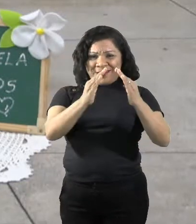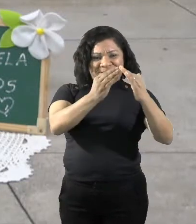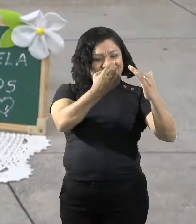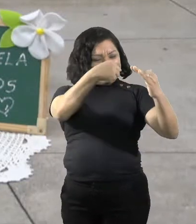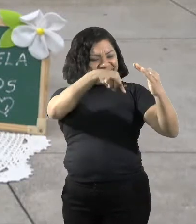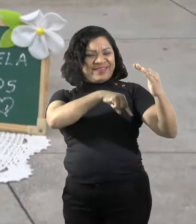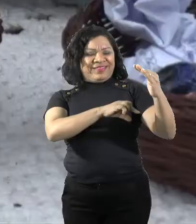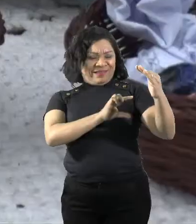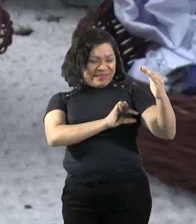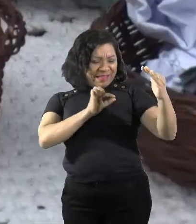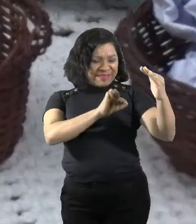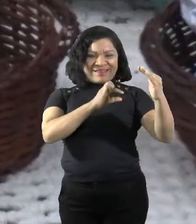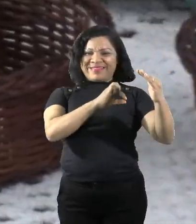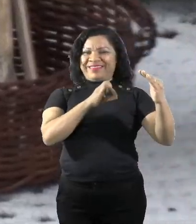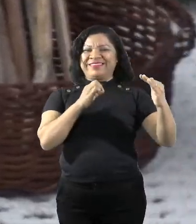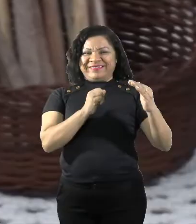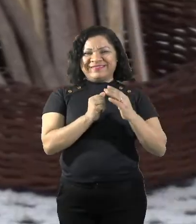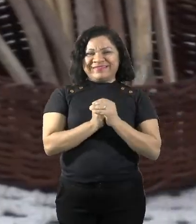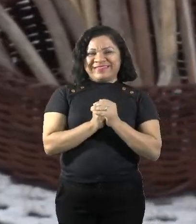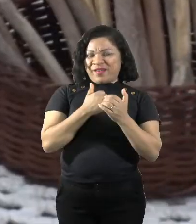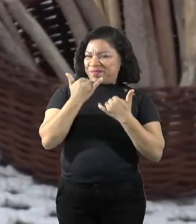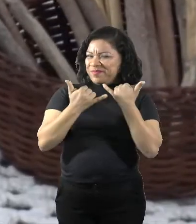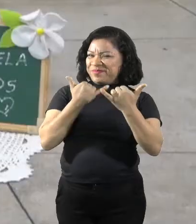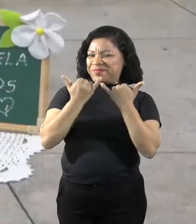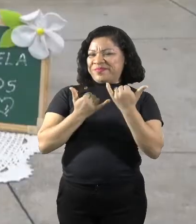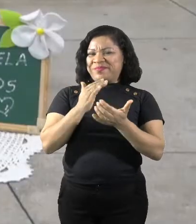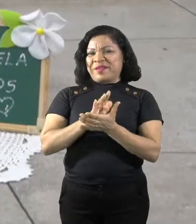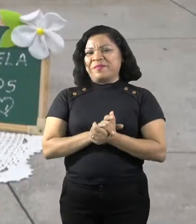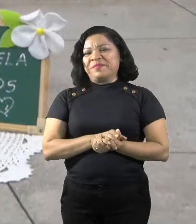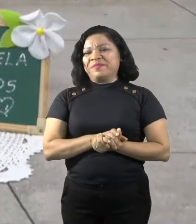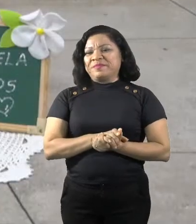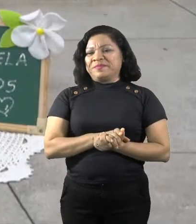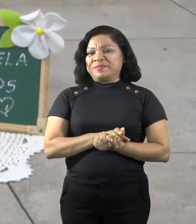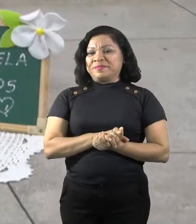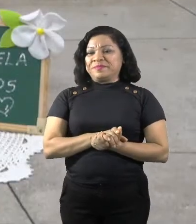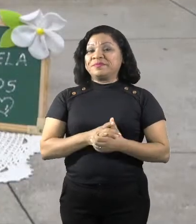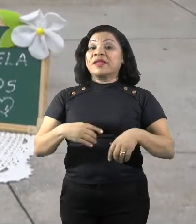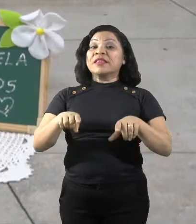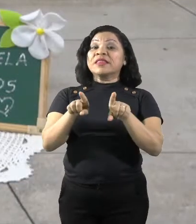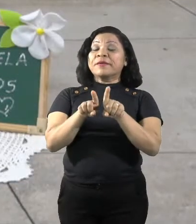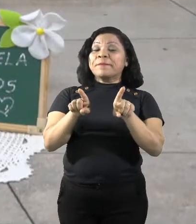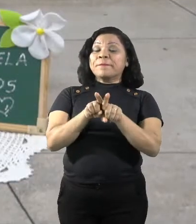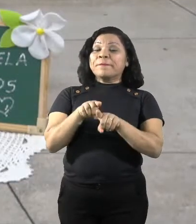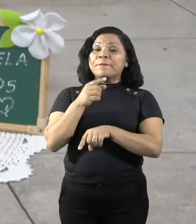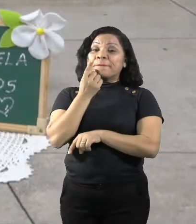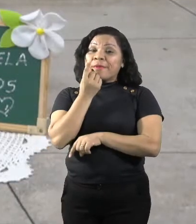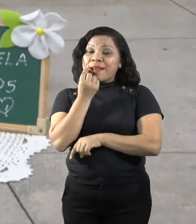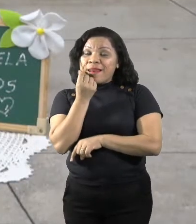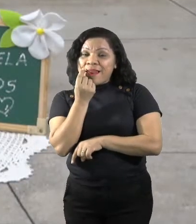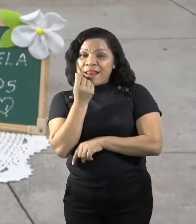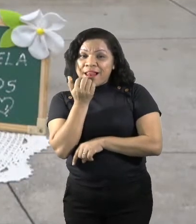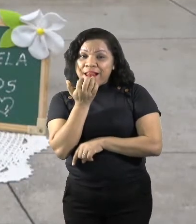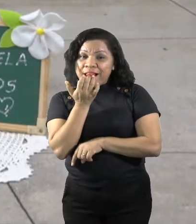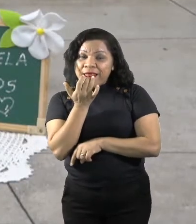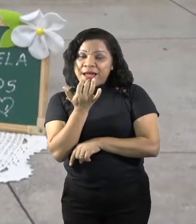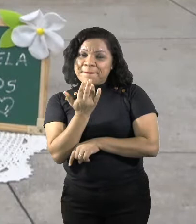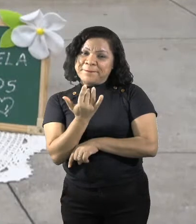legal a nossa brincadeira. E nós temos aqui também lápis de cor, aqueles lápis que a gente